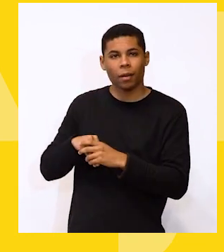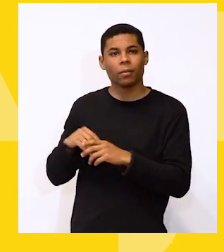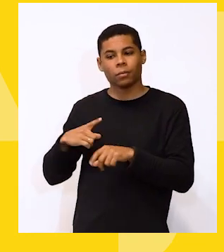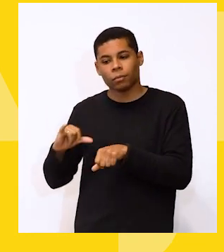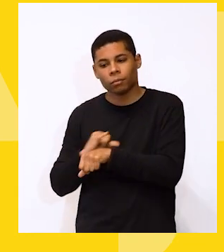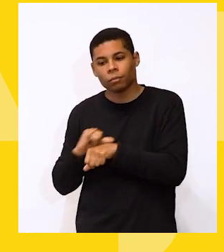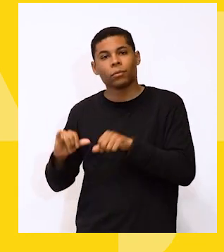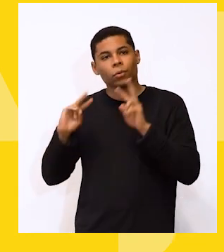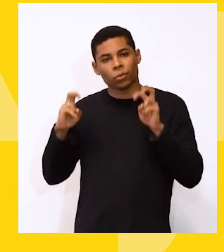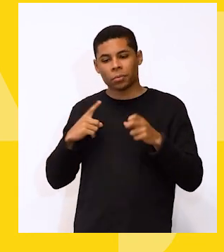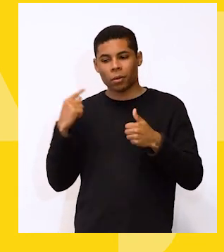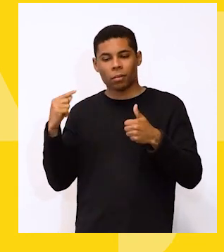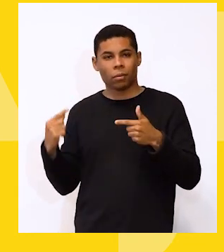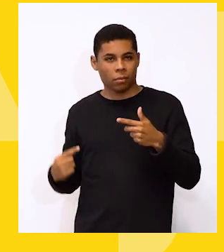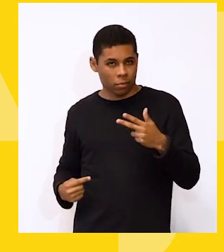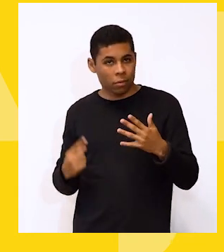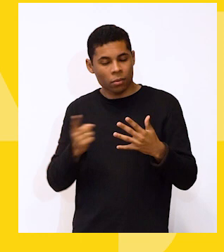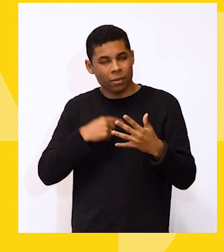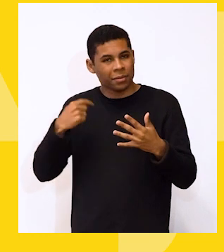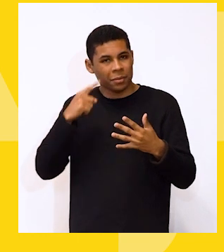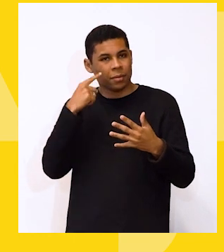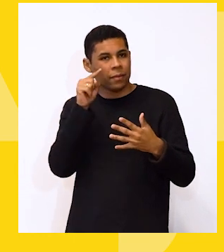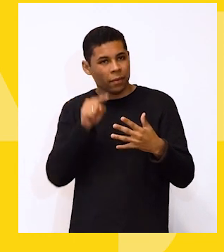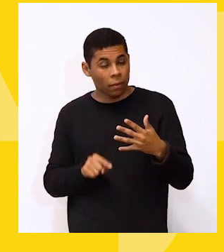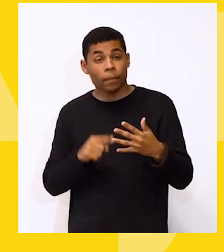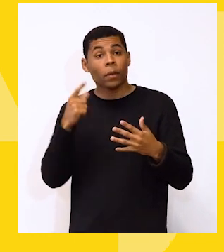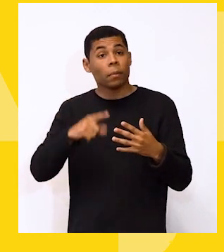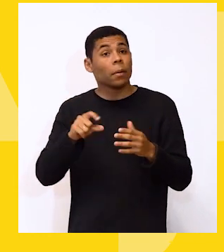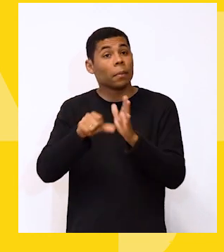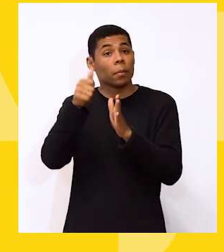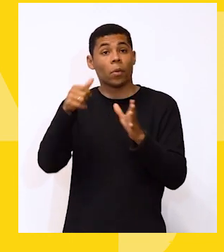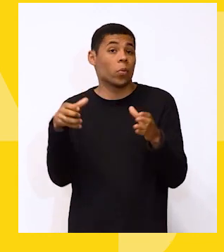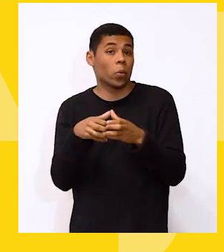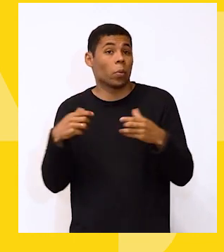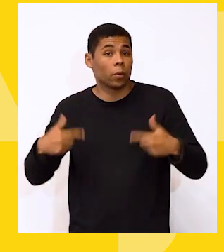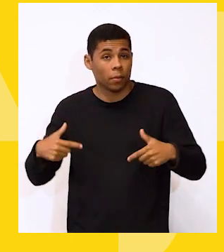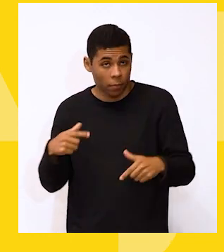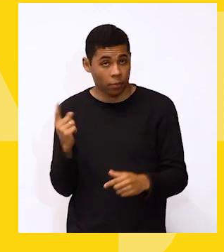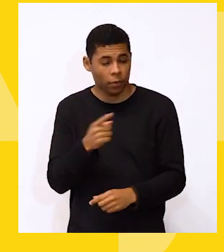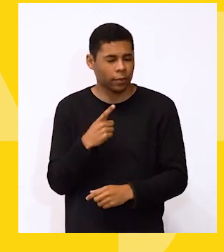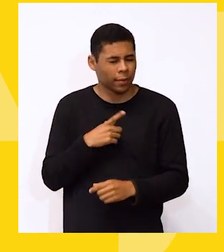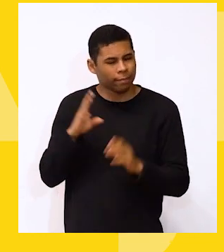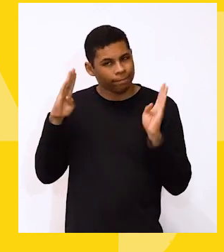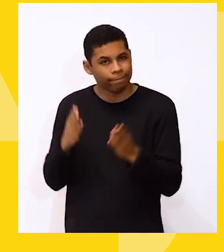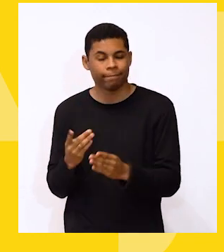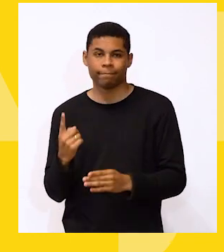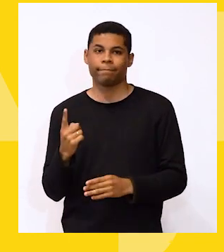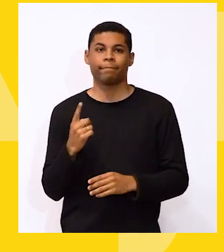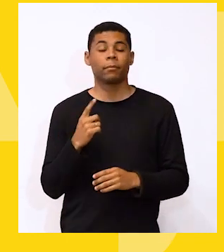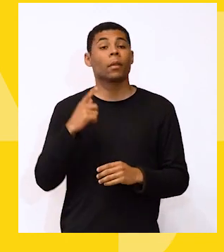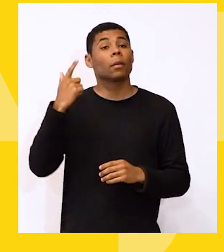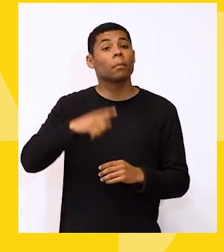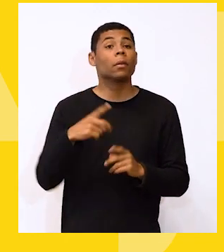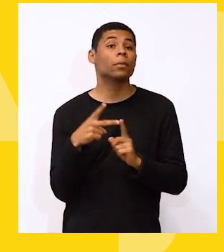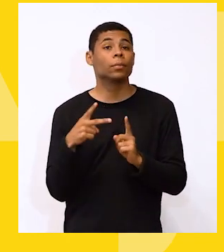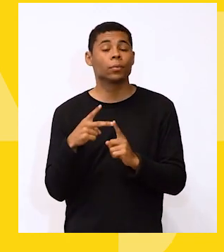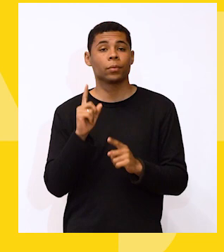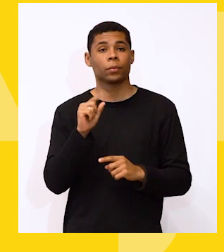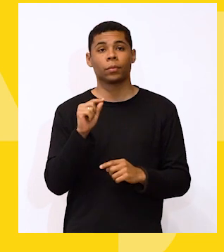Nessas questões Então essa seria a primeiro grupo de trabalho do nosso grupo nós temos trabalhado bastante nisso o segundo